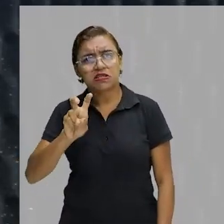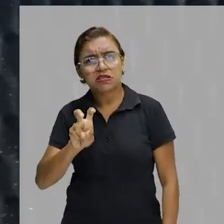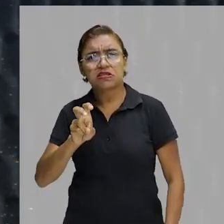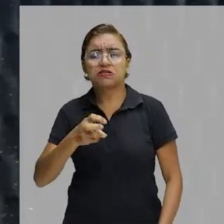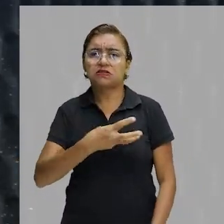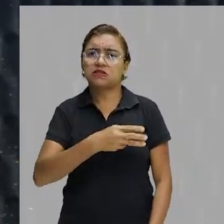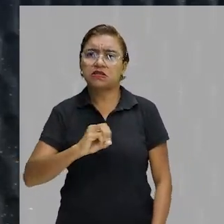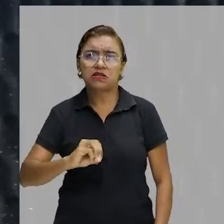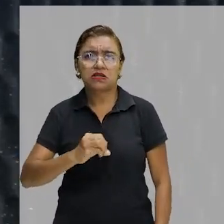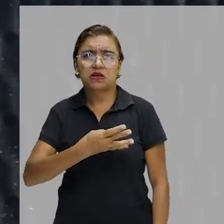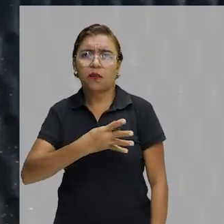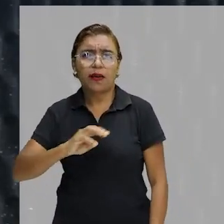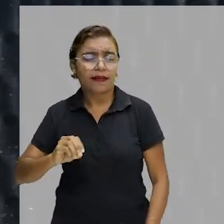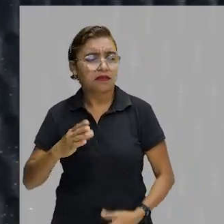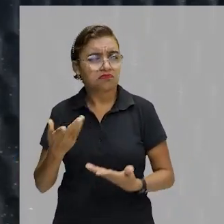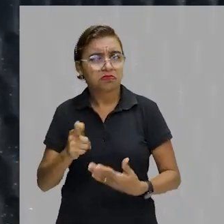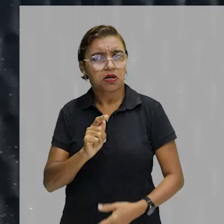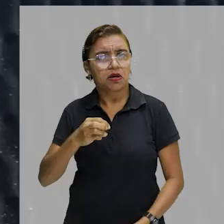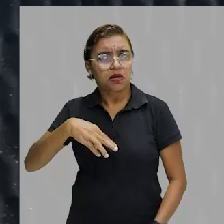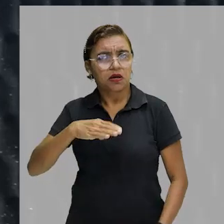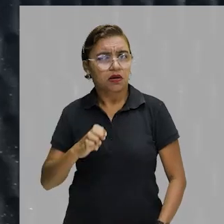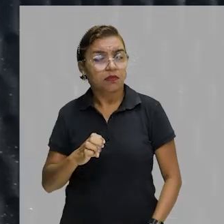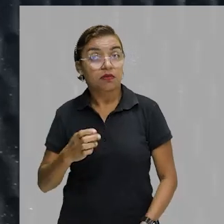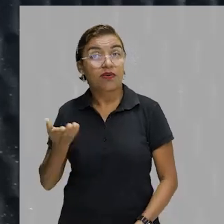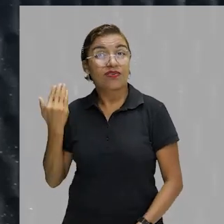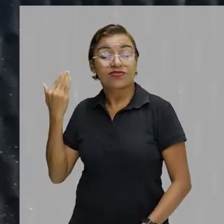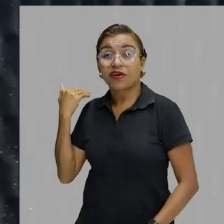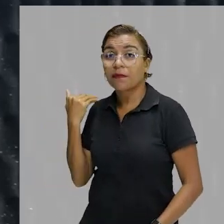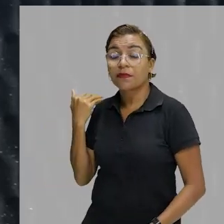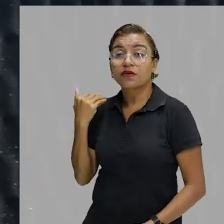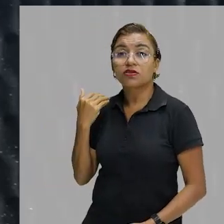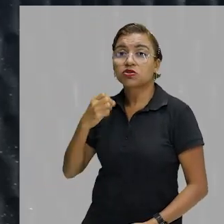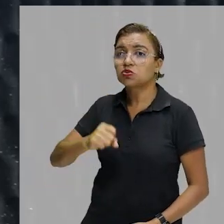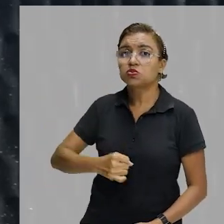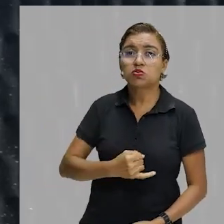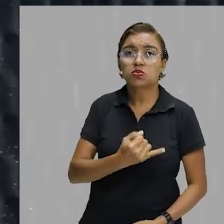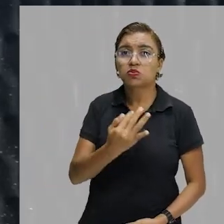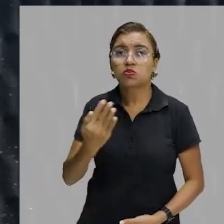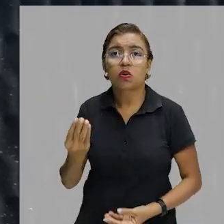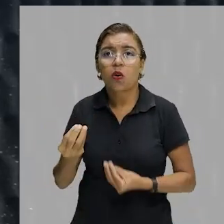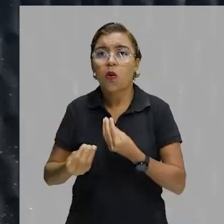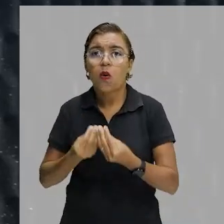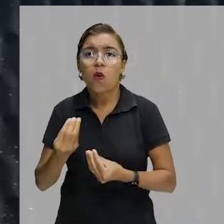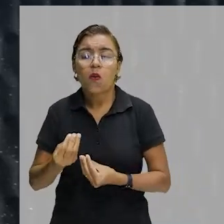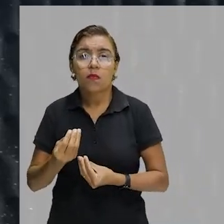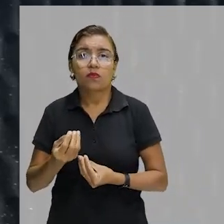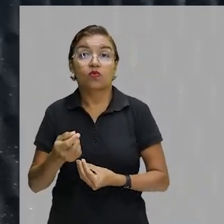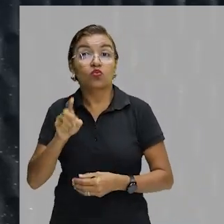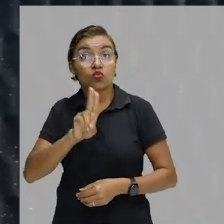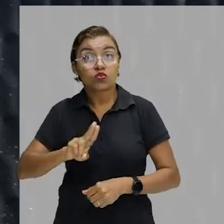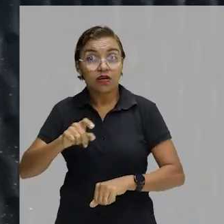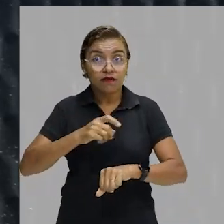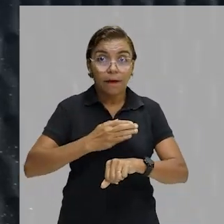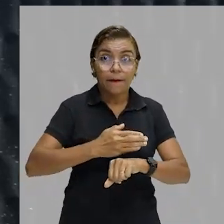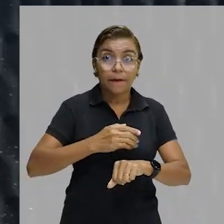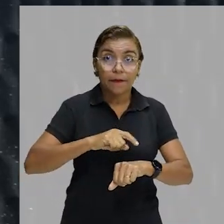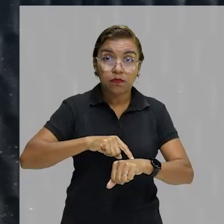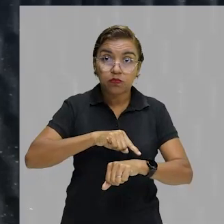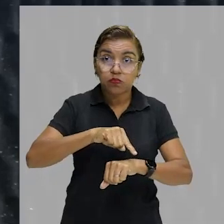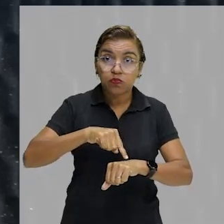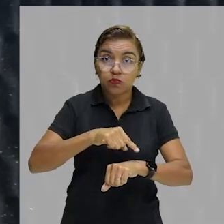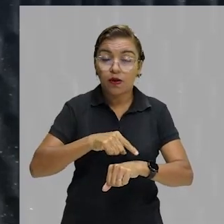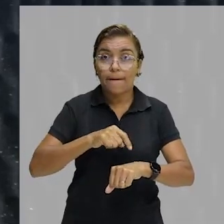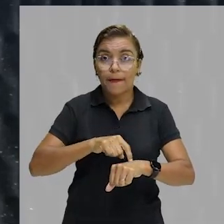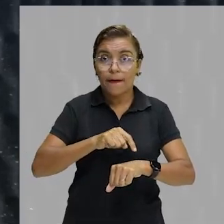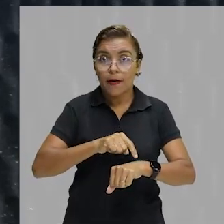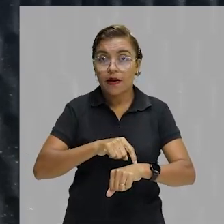game? Eles não tinham muito como contar antigamente, então eles utilizavam um relógio. Eles diziam que 15, 30. Professor, mas o certo